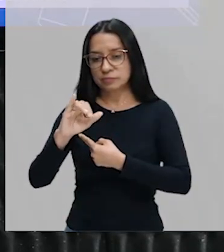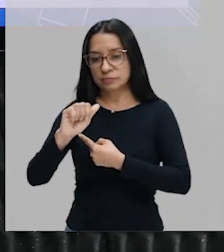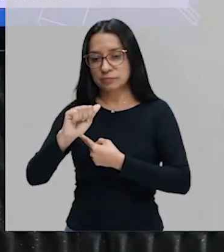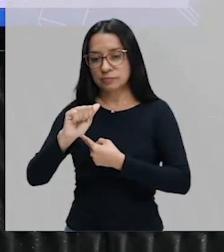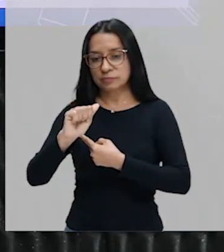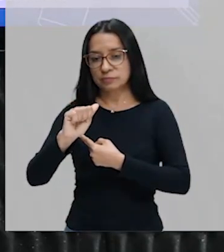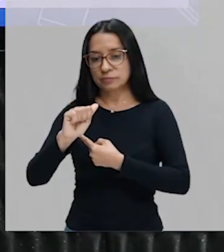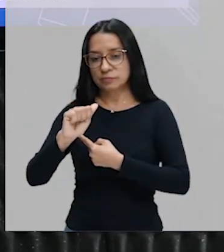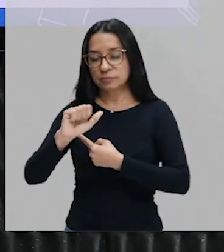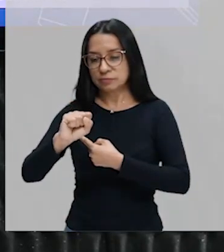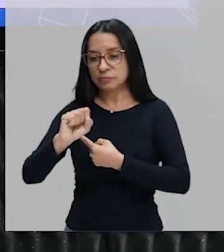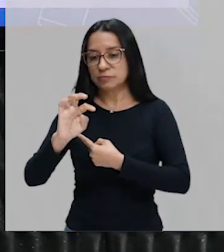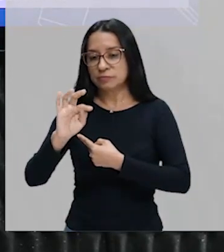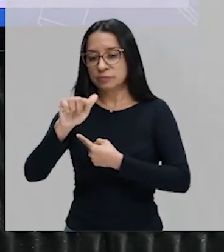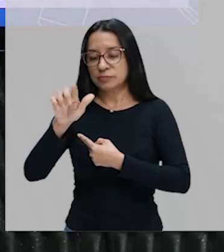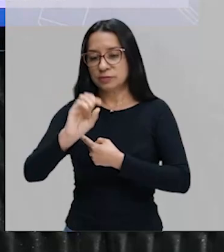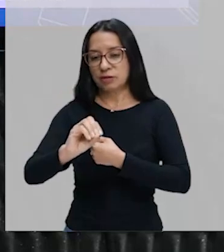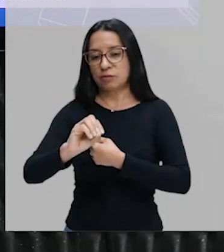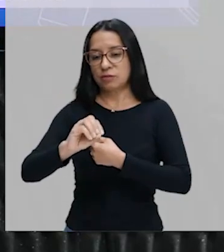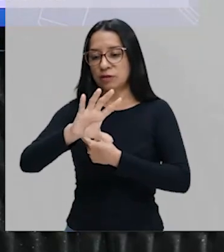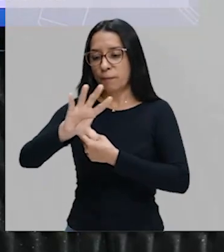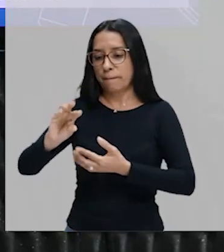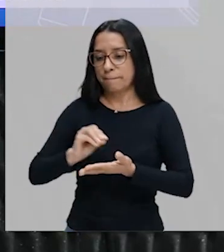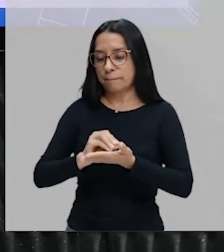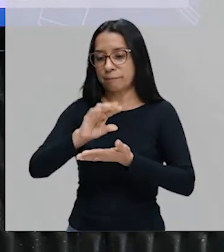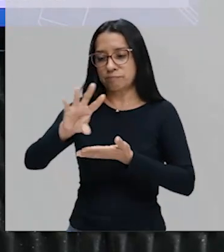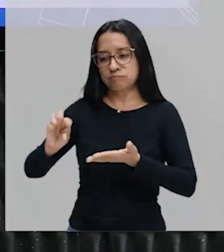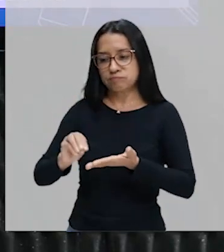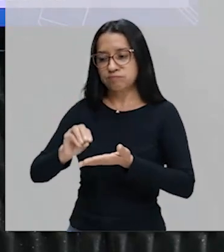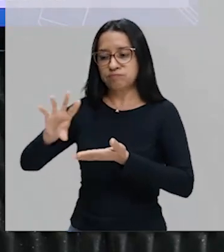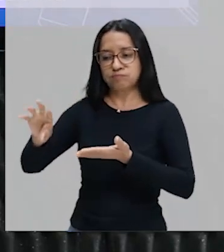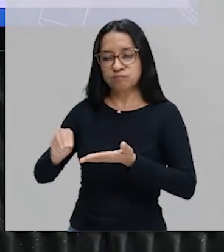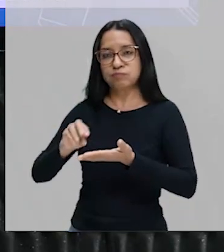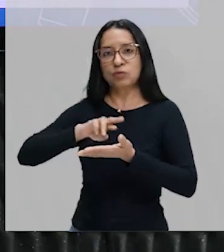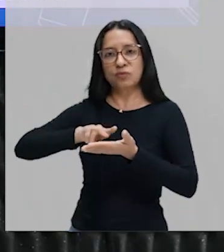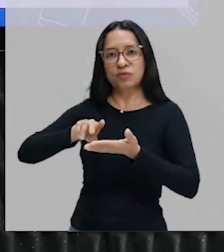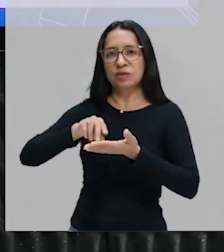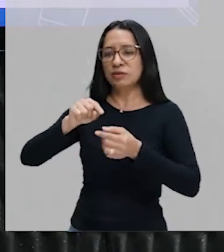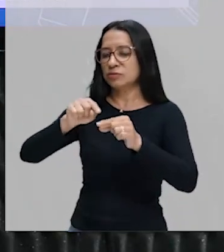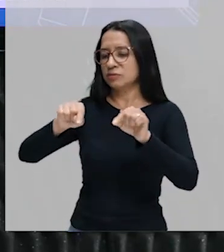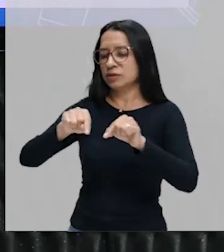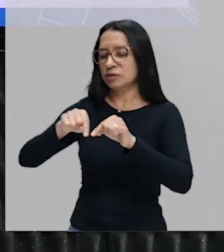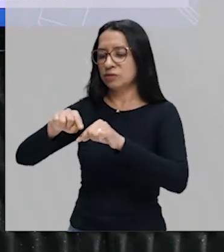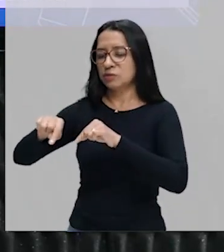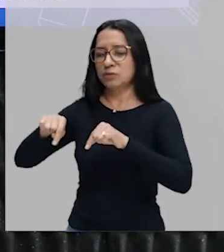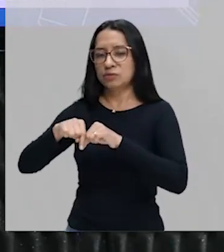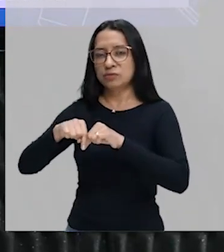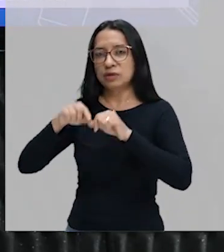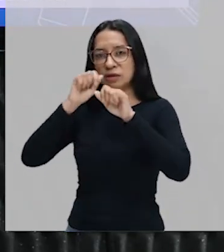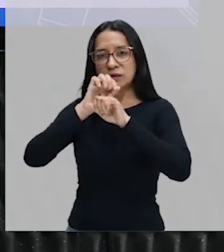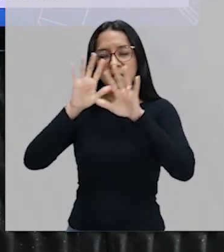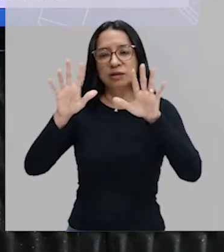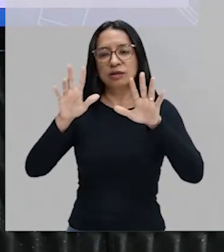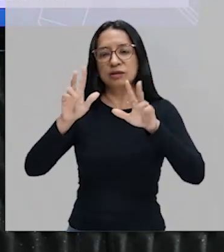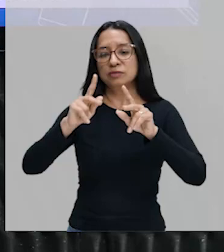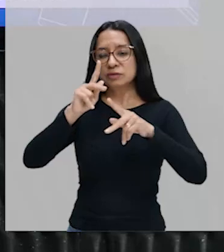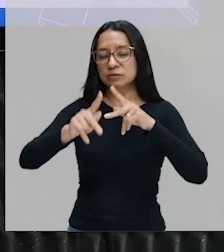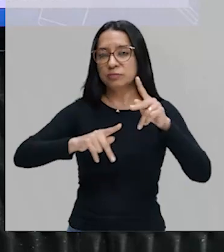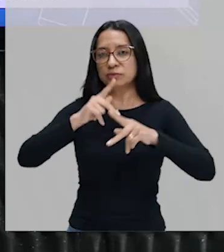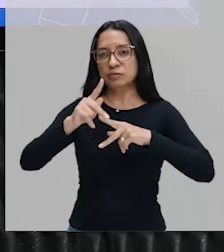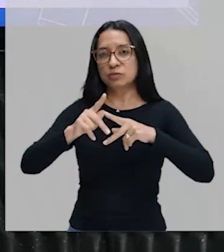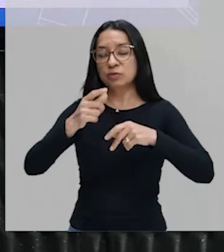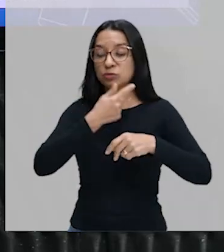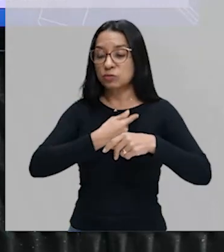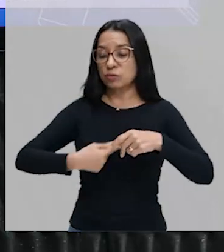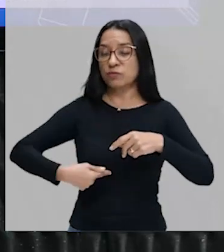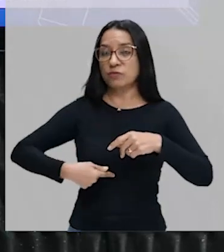da Turquia, da Síria, do Irã, do Iraque. E é claro, galera, que as populações, principalmente os governos